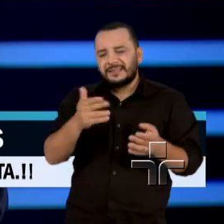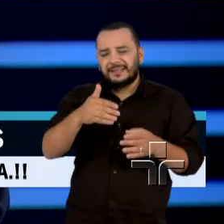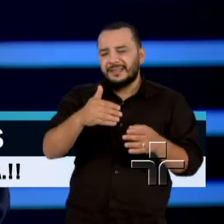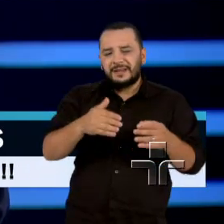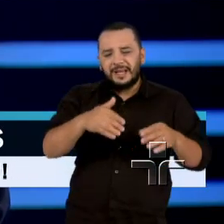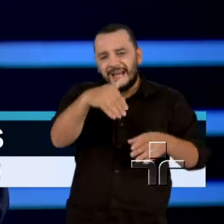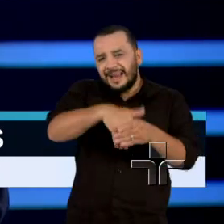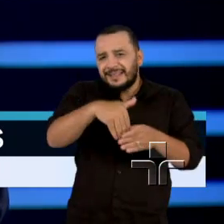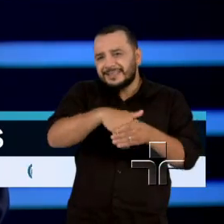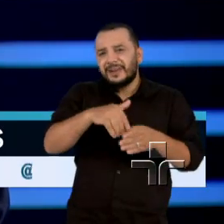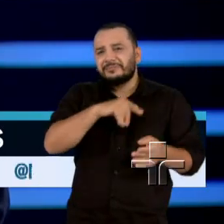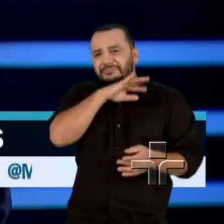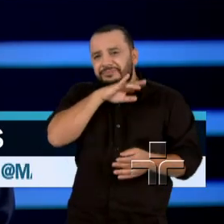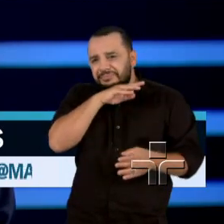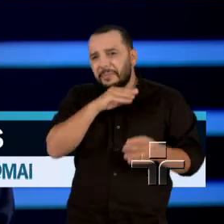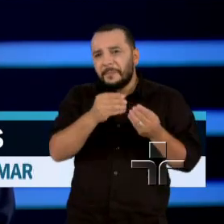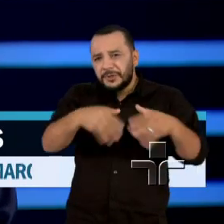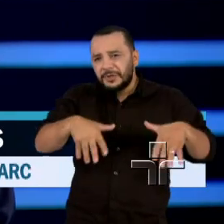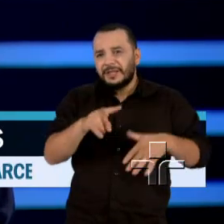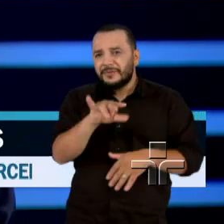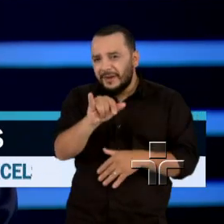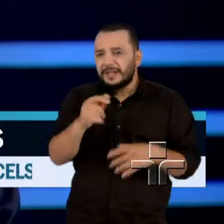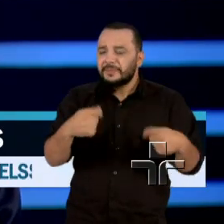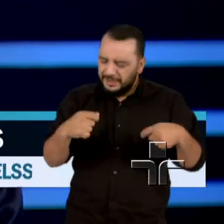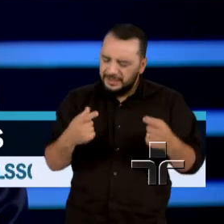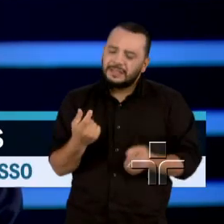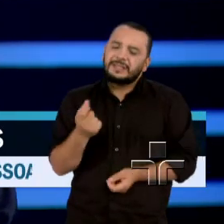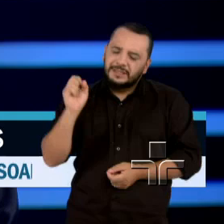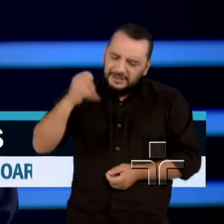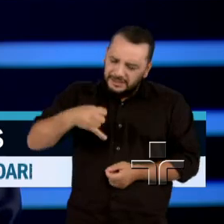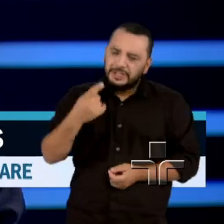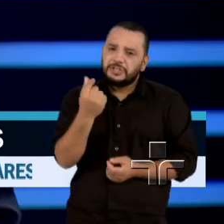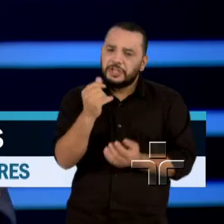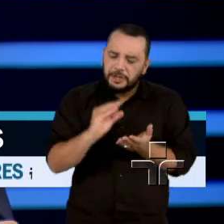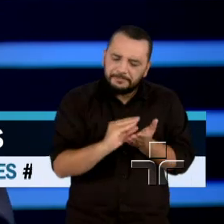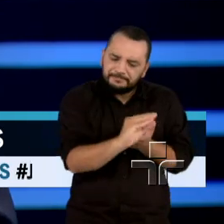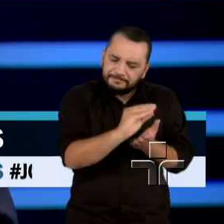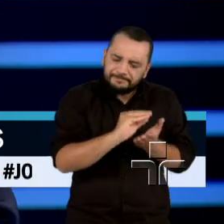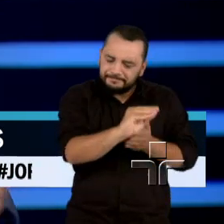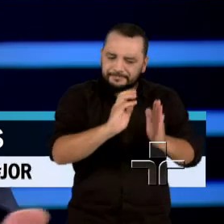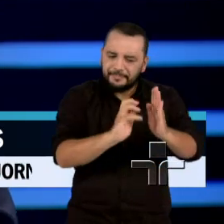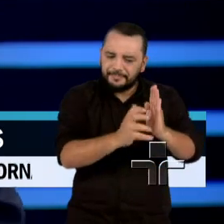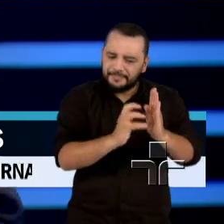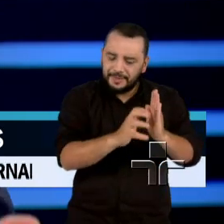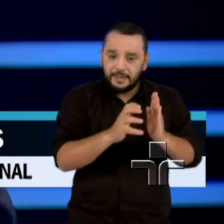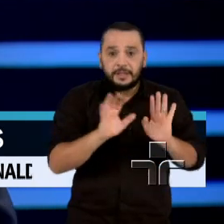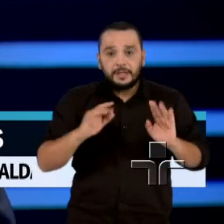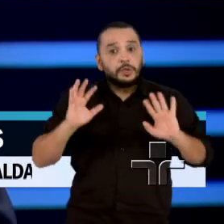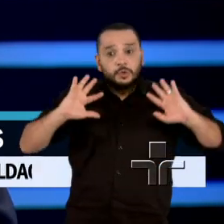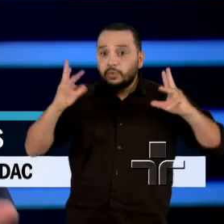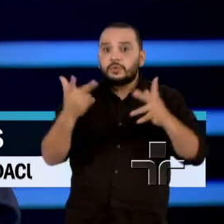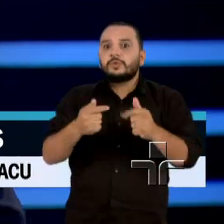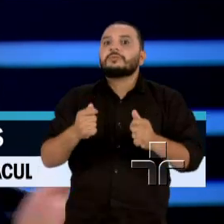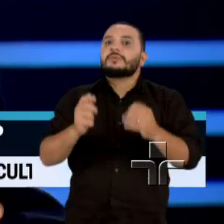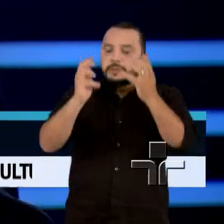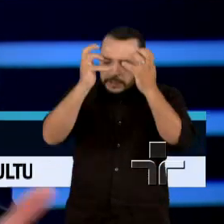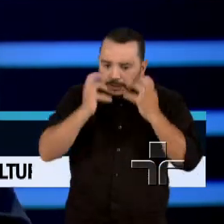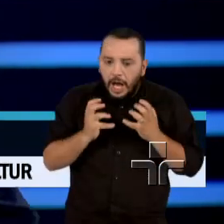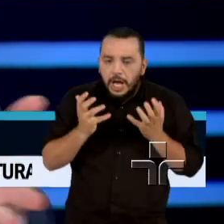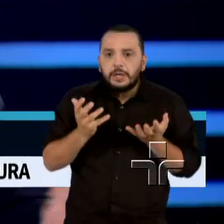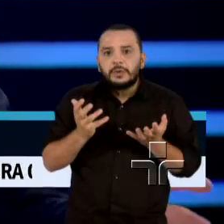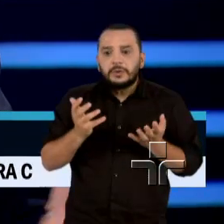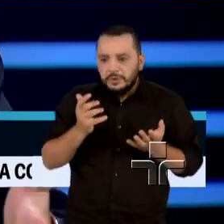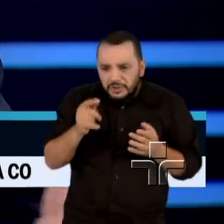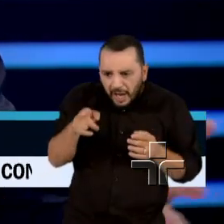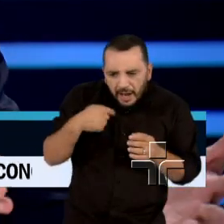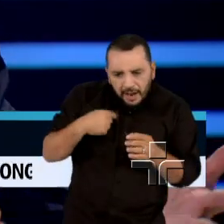mínimo é necessário garantir para nós termos, de fato, a possibilidade de todo mundo que é sério e quiser se apresentar e não está ligado com crime,